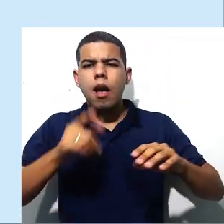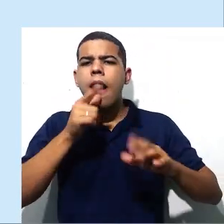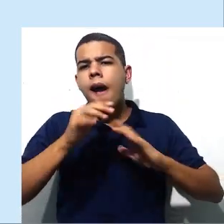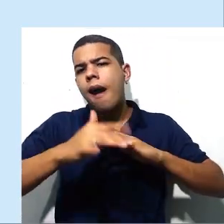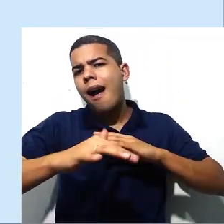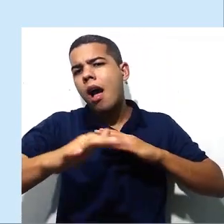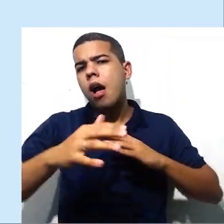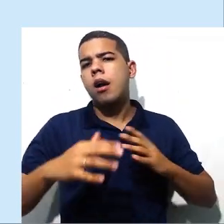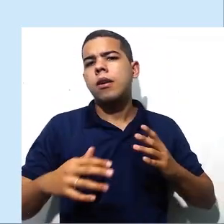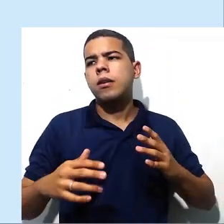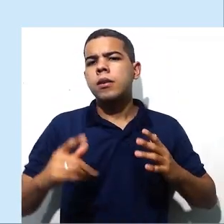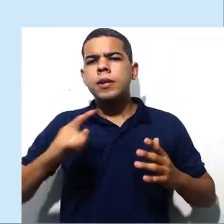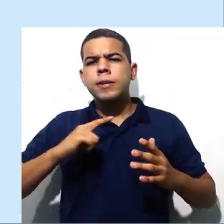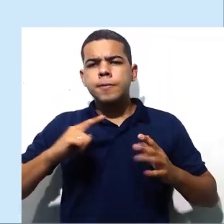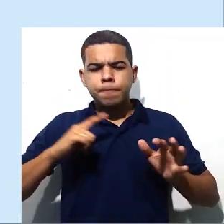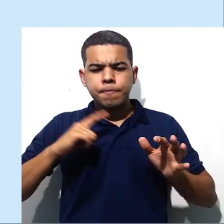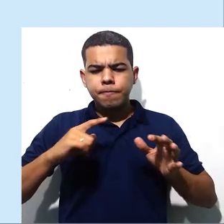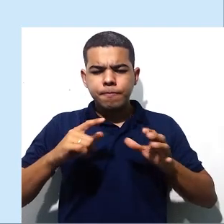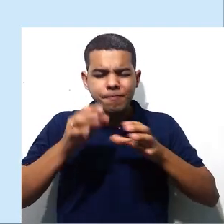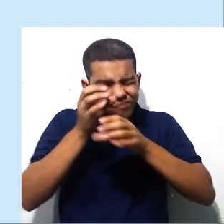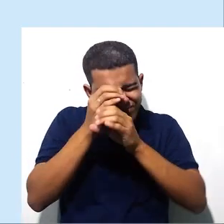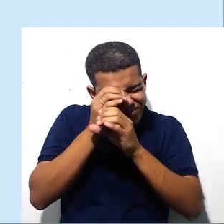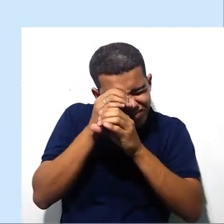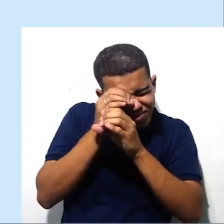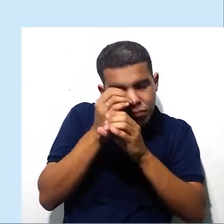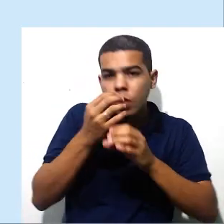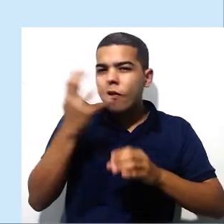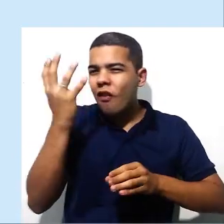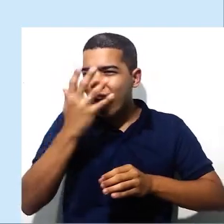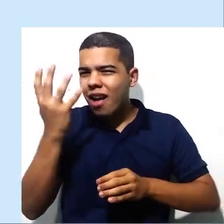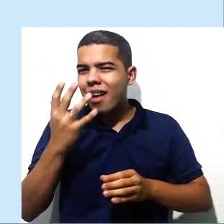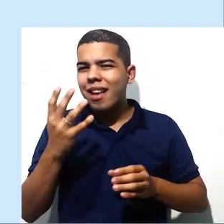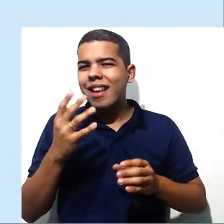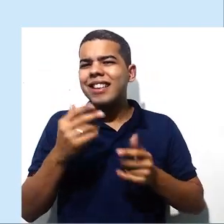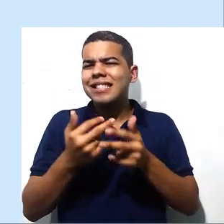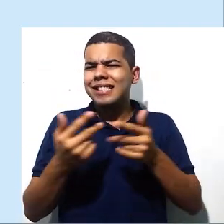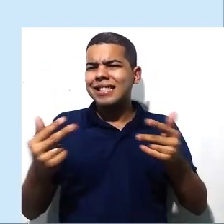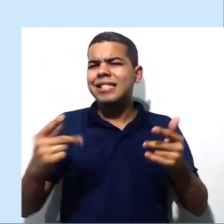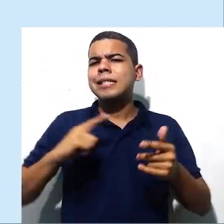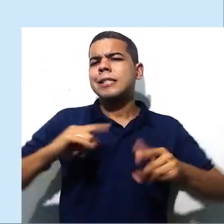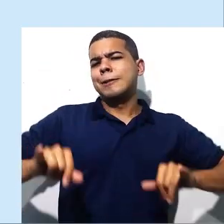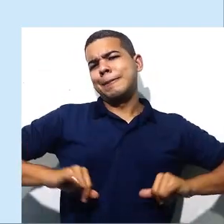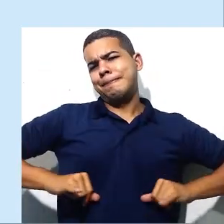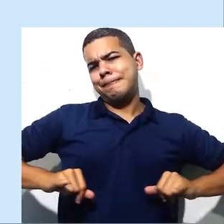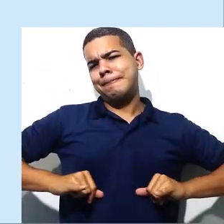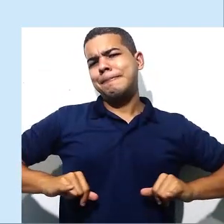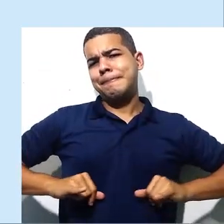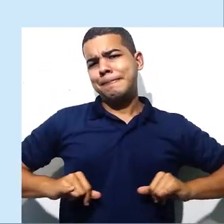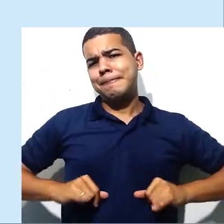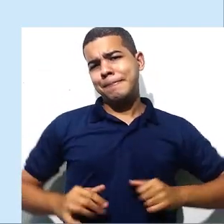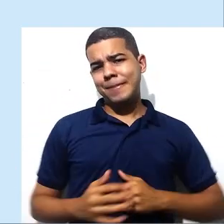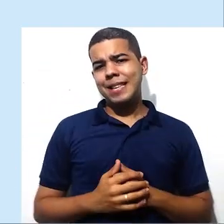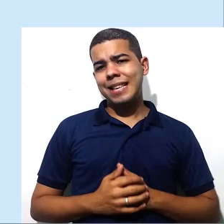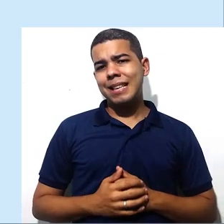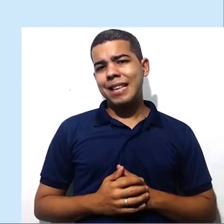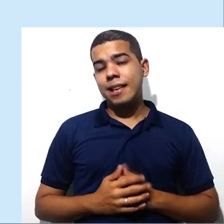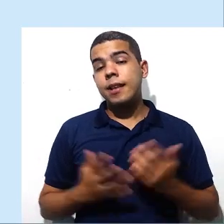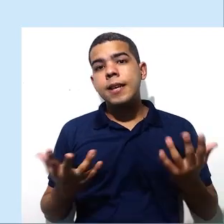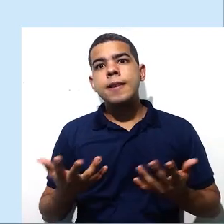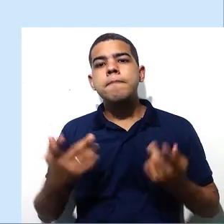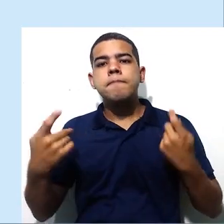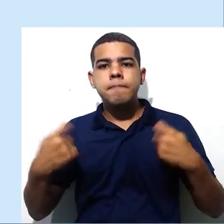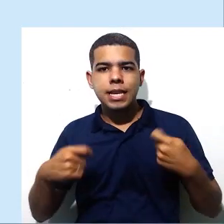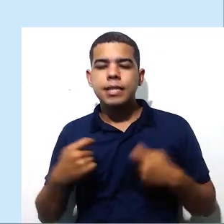aquáticos, organismos microscópicos e macroscópicos. Todos eles irão sofrer consequências. E é por isso